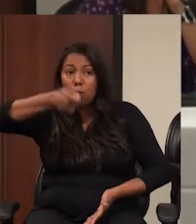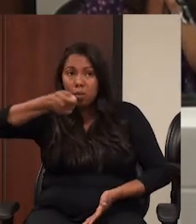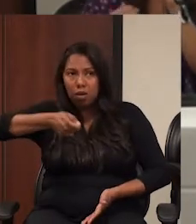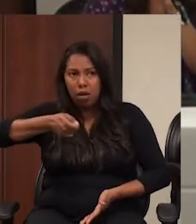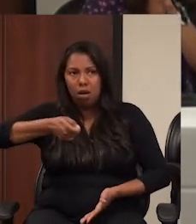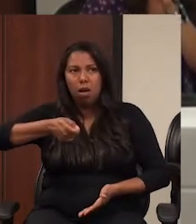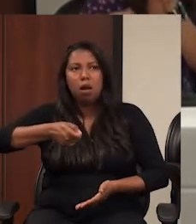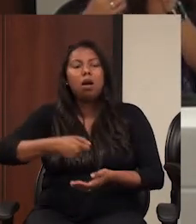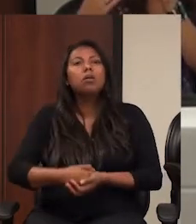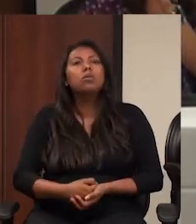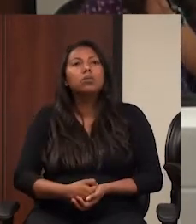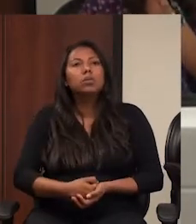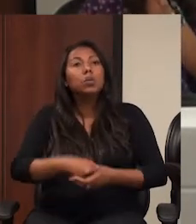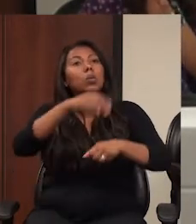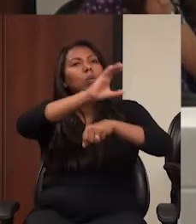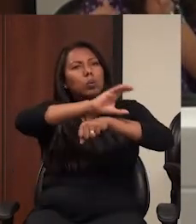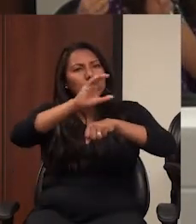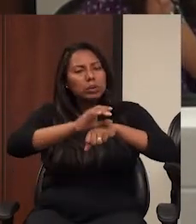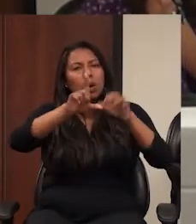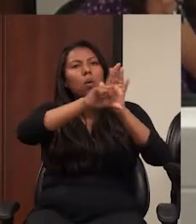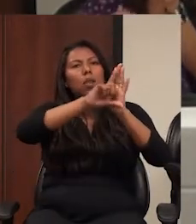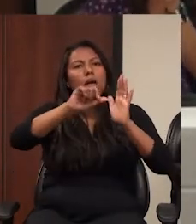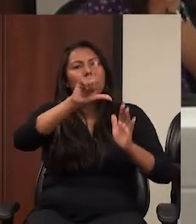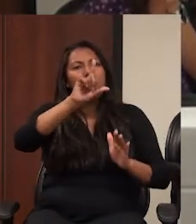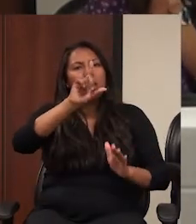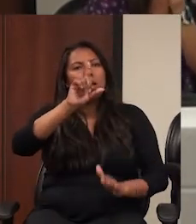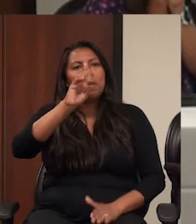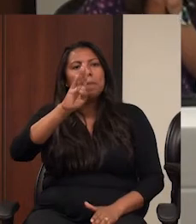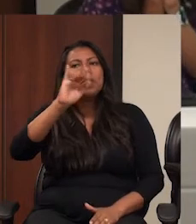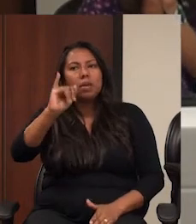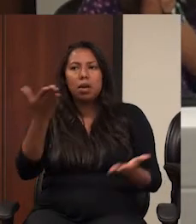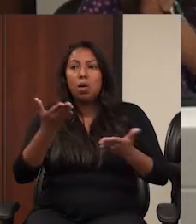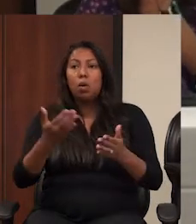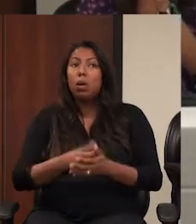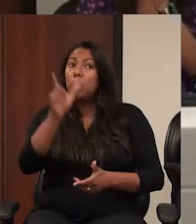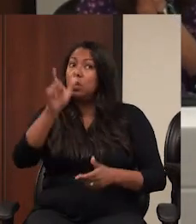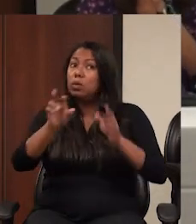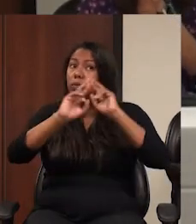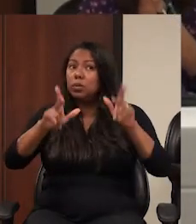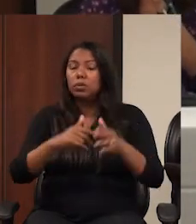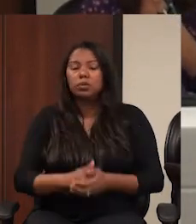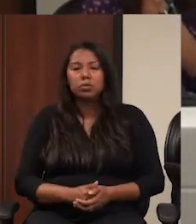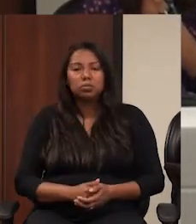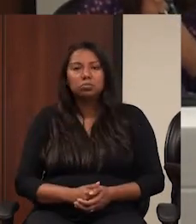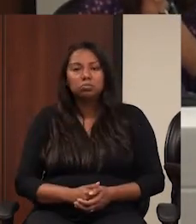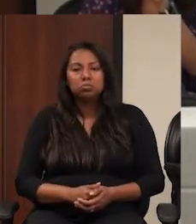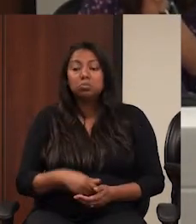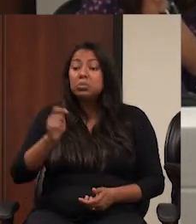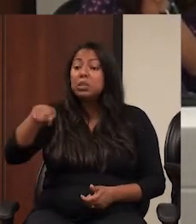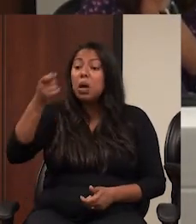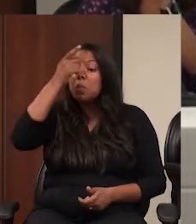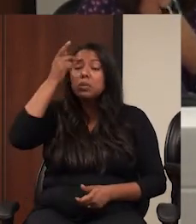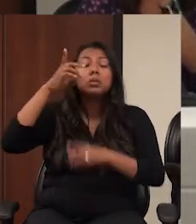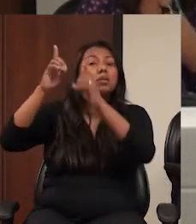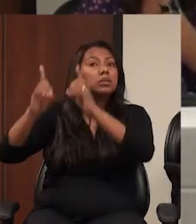pela Convenção, pela Constituição e pela Lei de Inclusão, a usar o modelo social. Então, para definir quem é pessoa com deficiência,